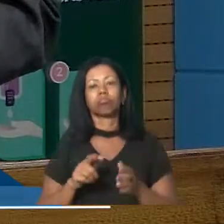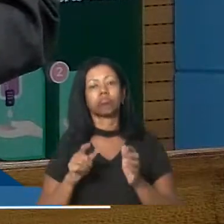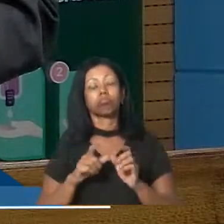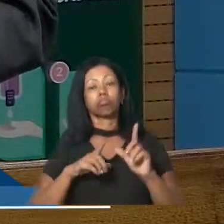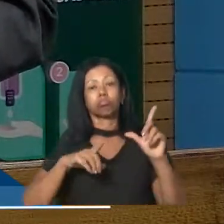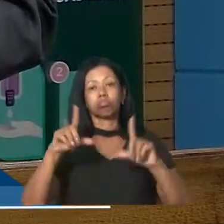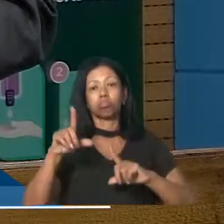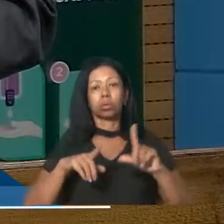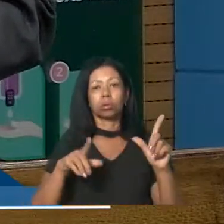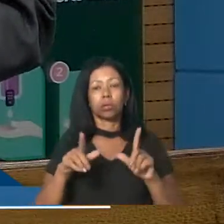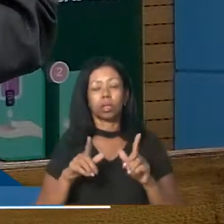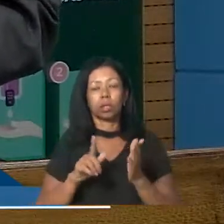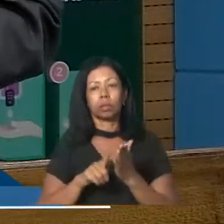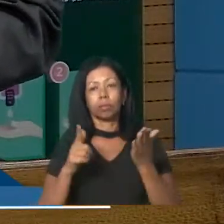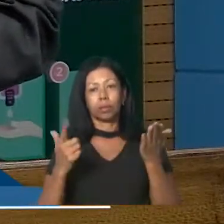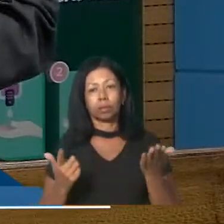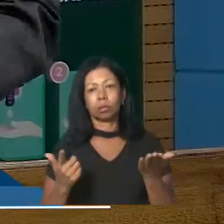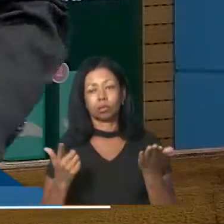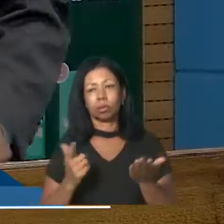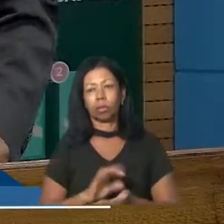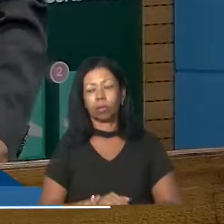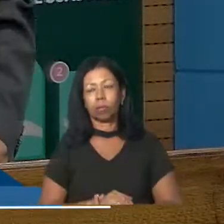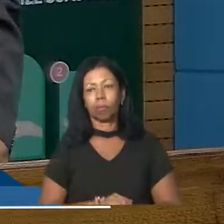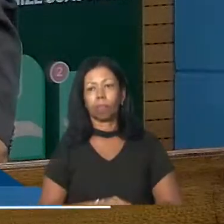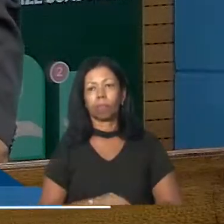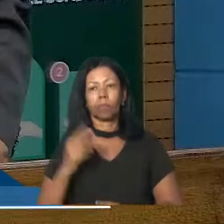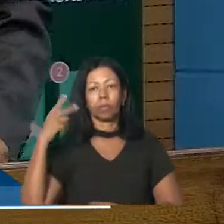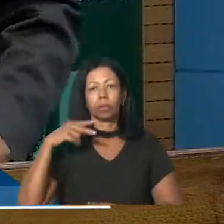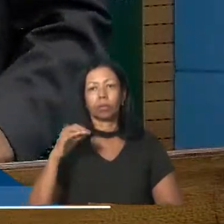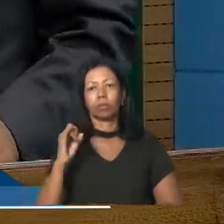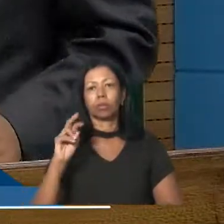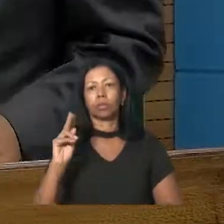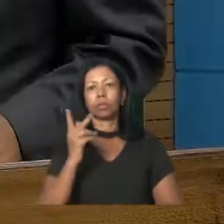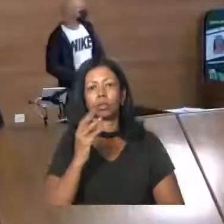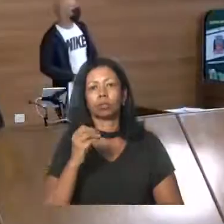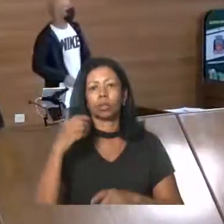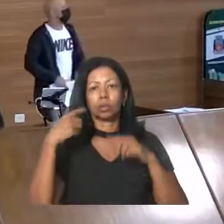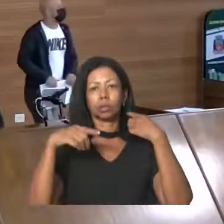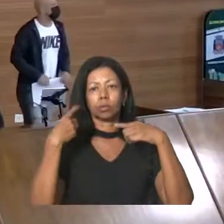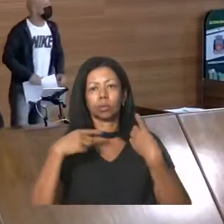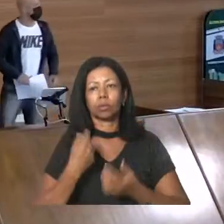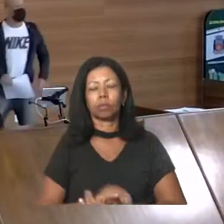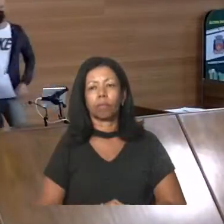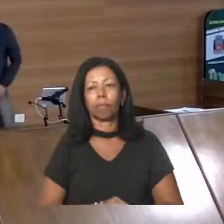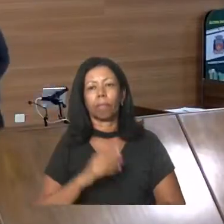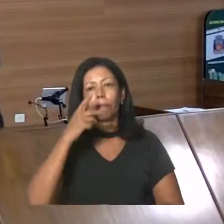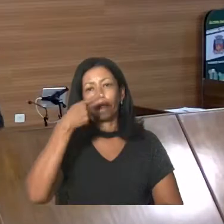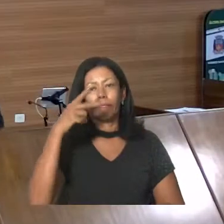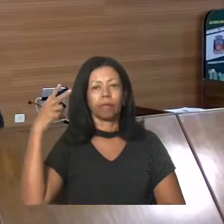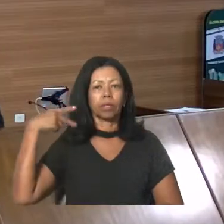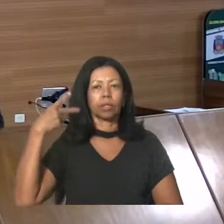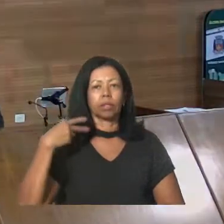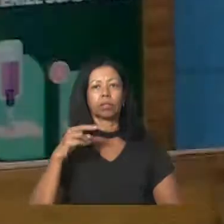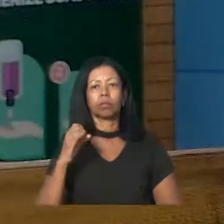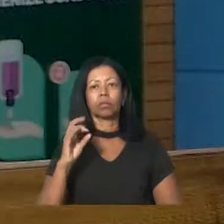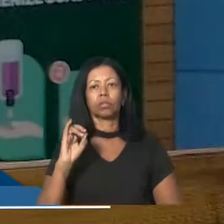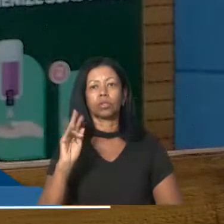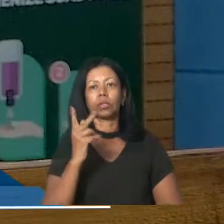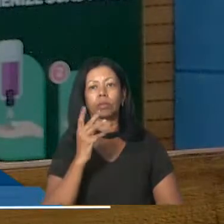de 2022, Marcos Roberto Silva Tinho, vereador. Em discussão? As palavras, senhor presidente. Palavra, vereador